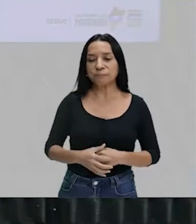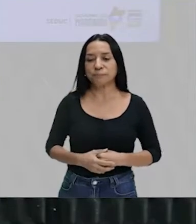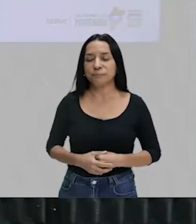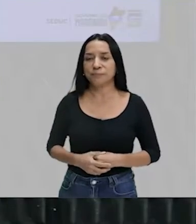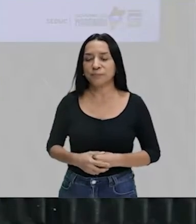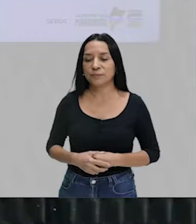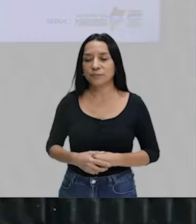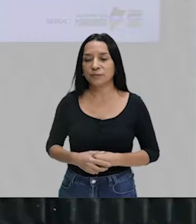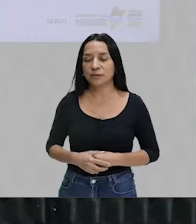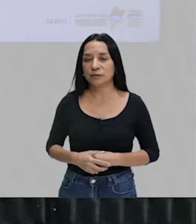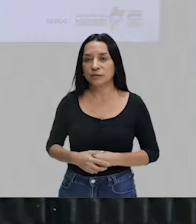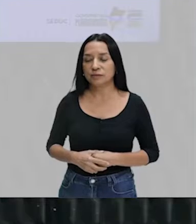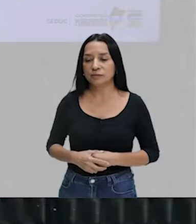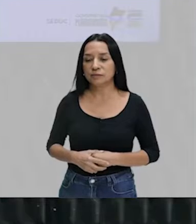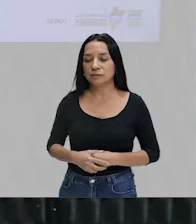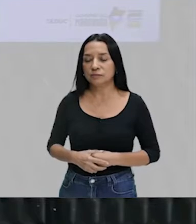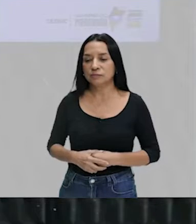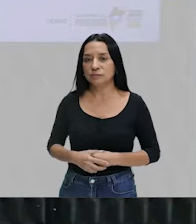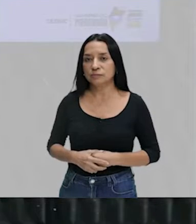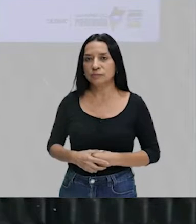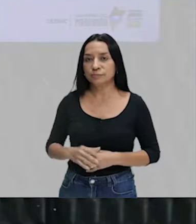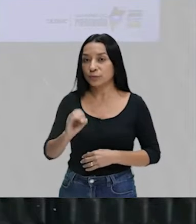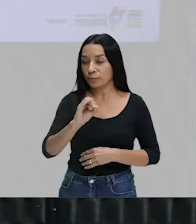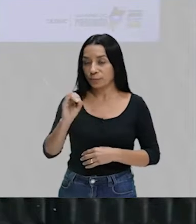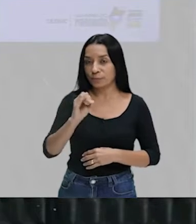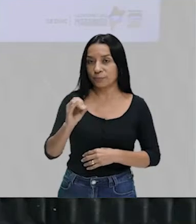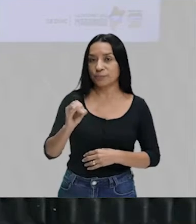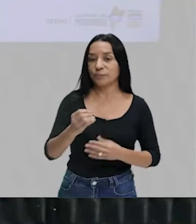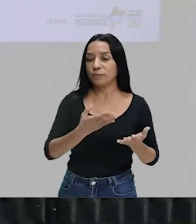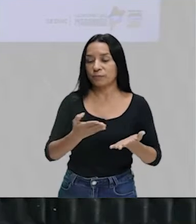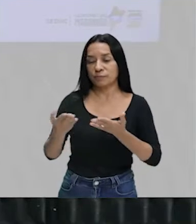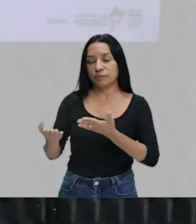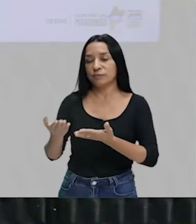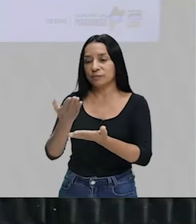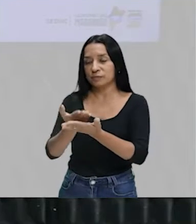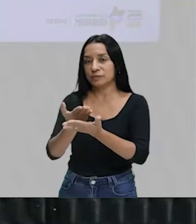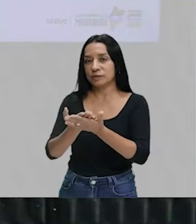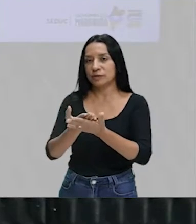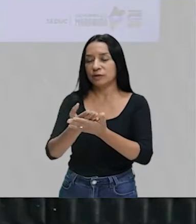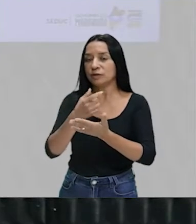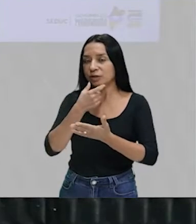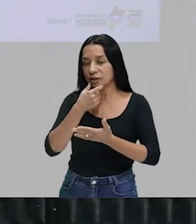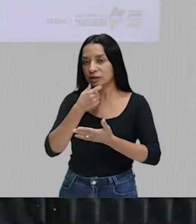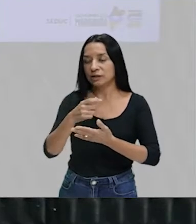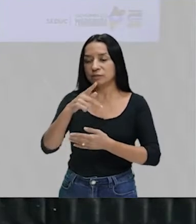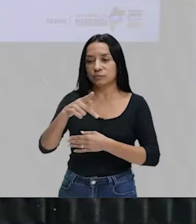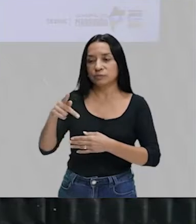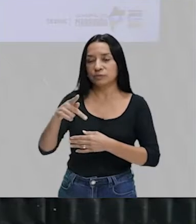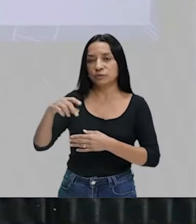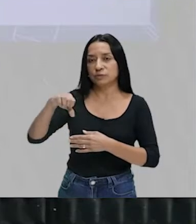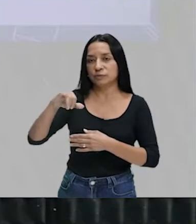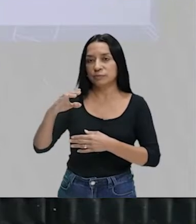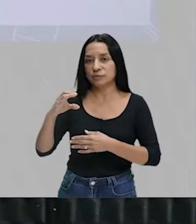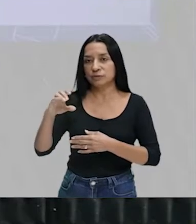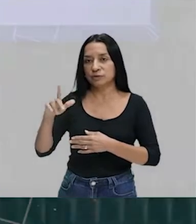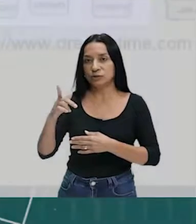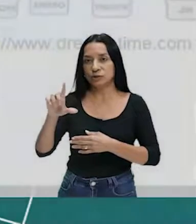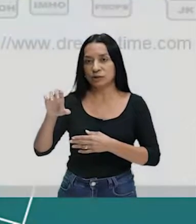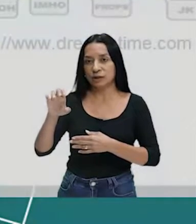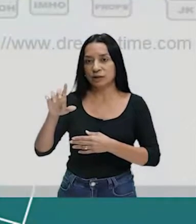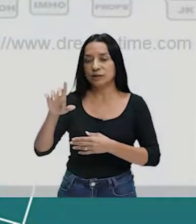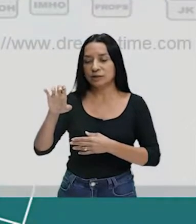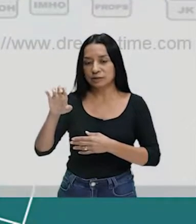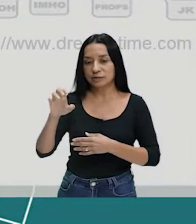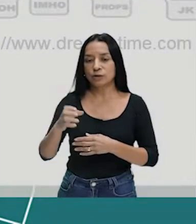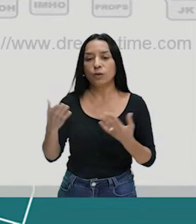a continuar English Class MP3 Michelly Olá pessoal sejam bem-vindos a mais uma aula de inglês a sua professora Michele hoje nós vamos